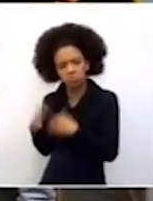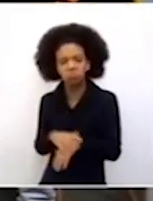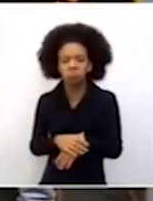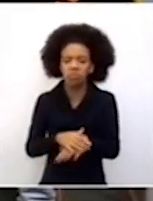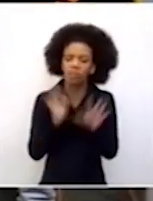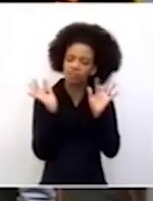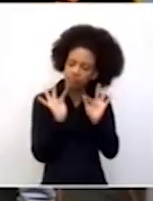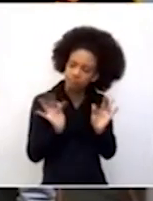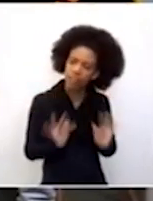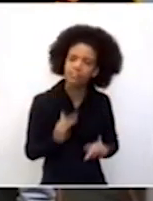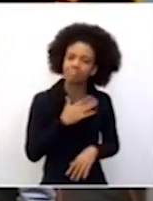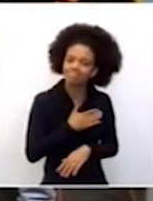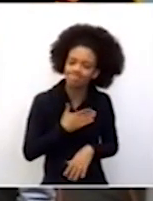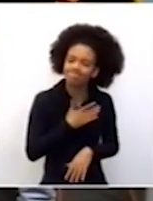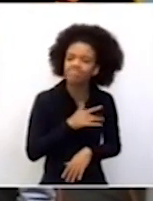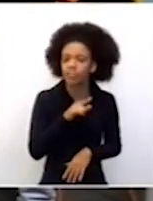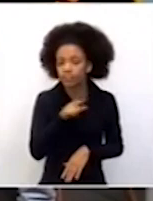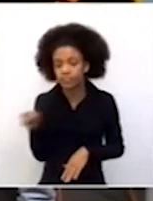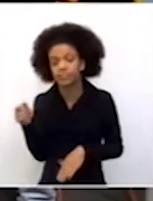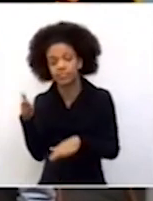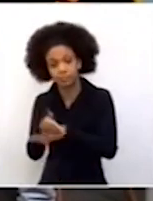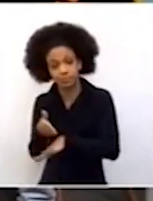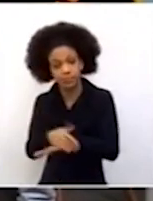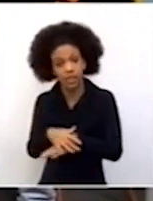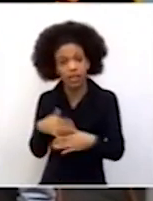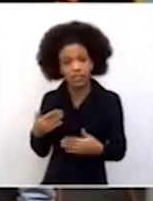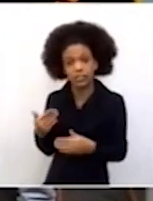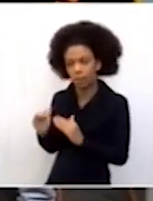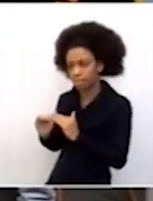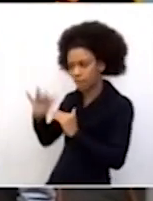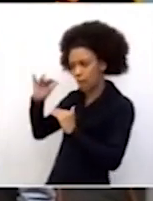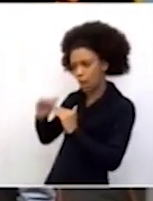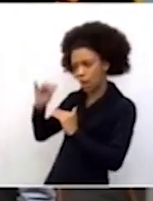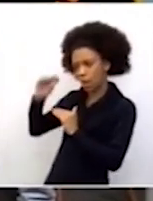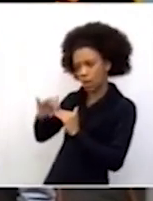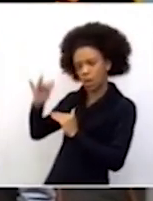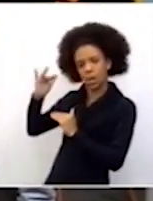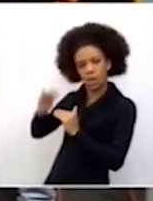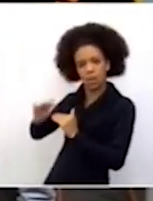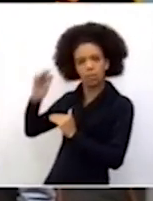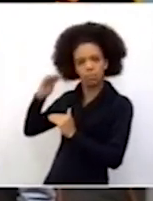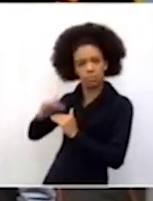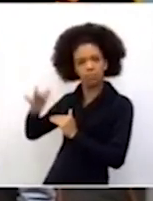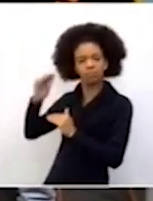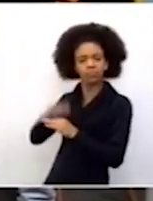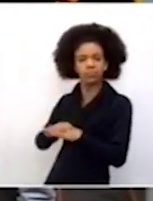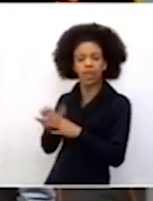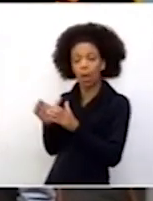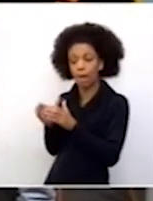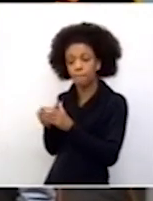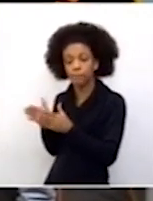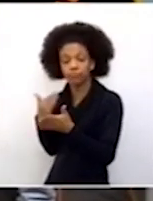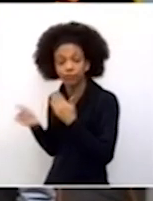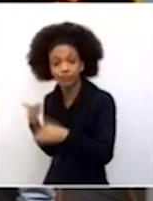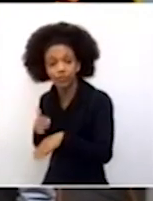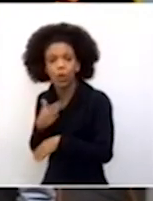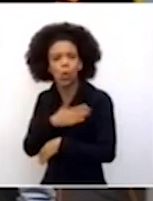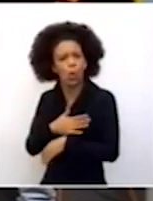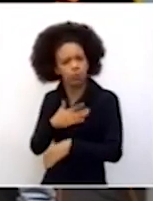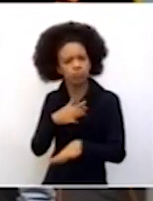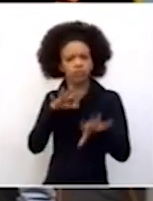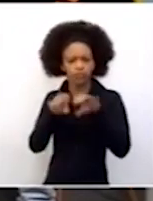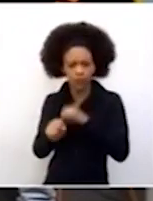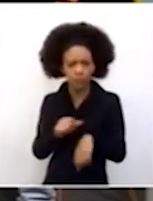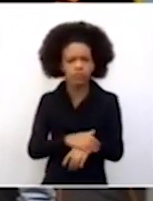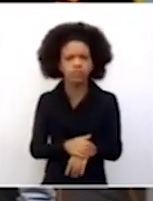pelas contribuições dos professores. Sim, e não para de subir aqui contribuições, o pessoal falando que gostaram da